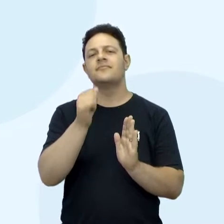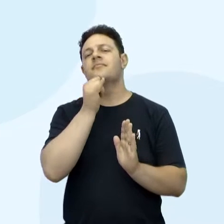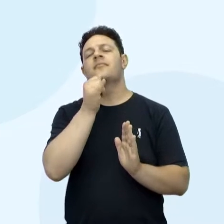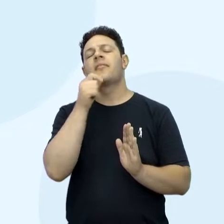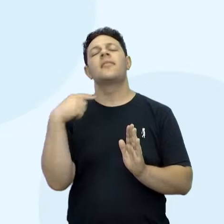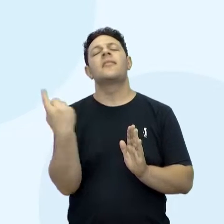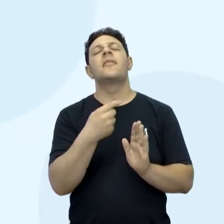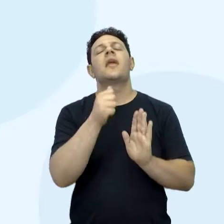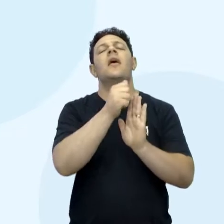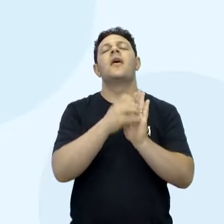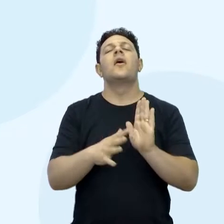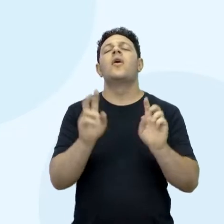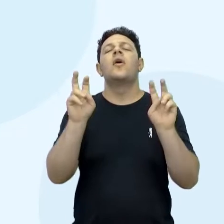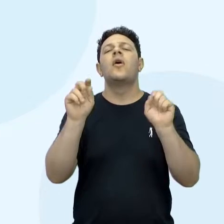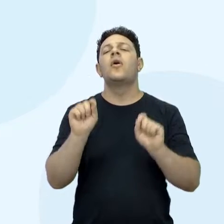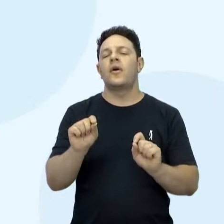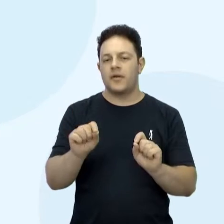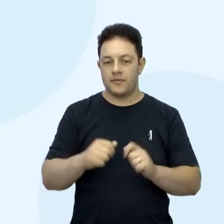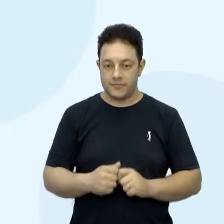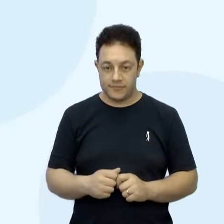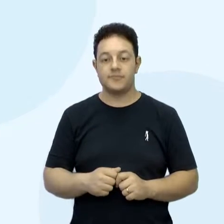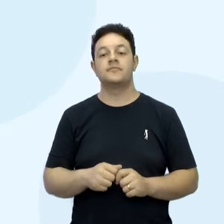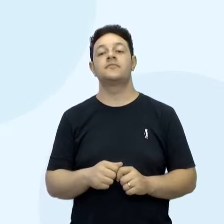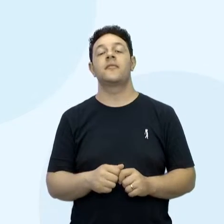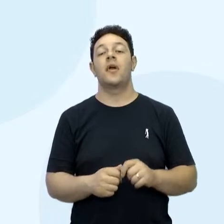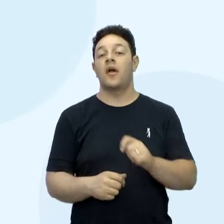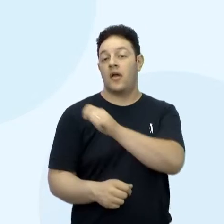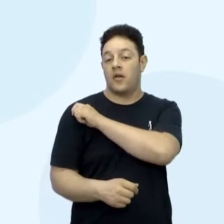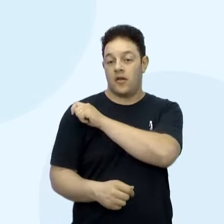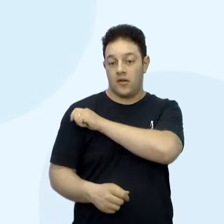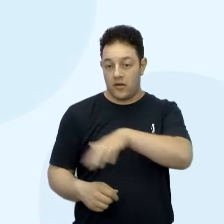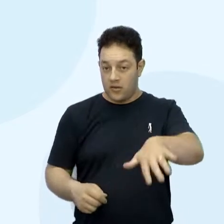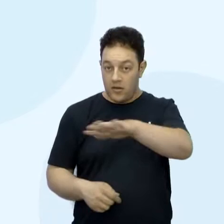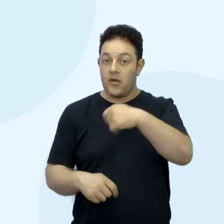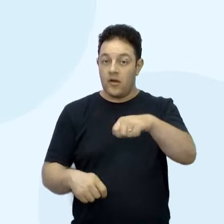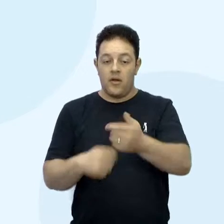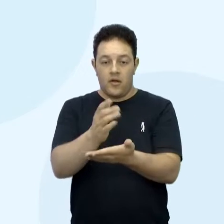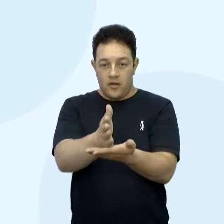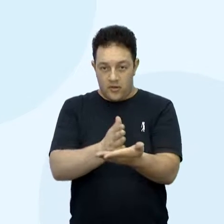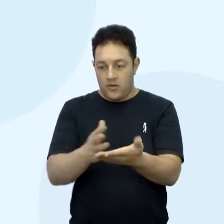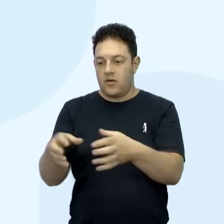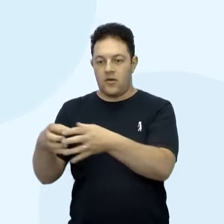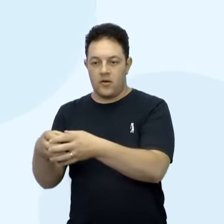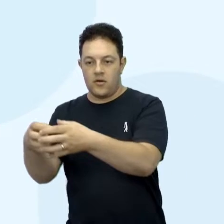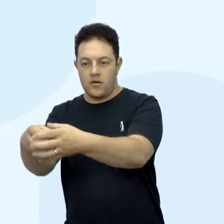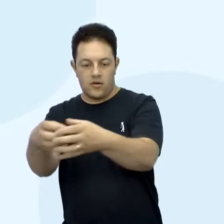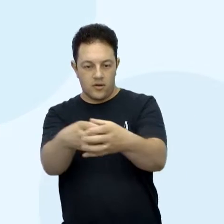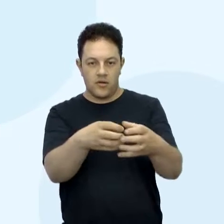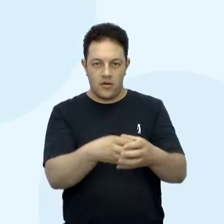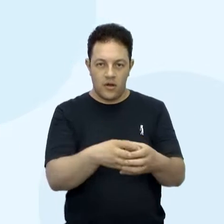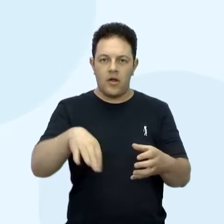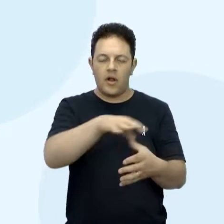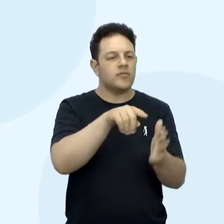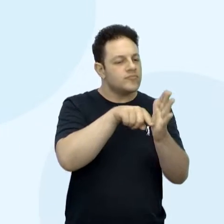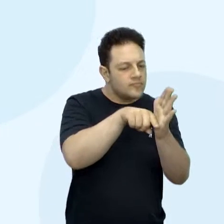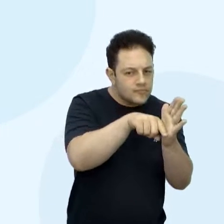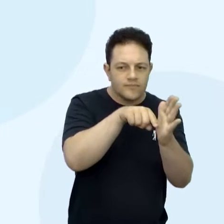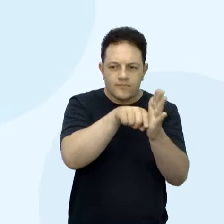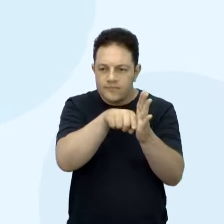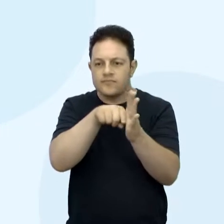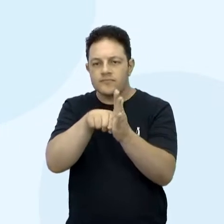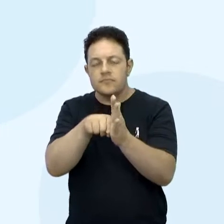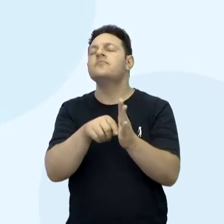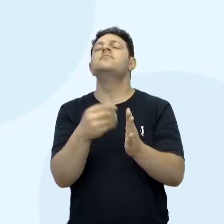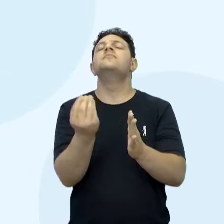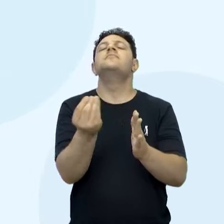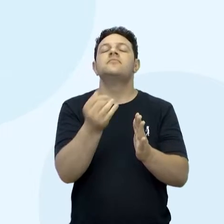consistia a nossa atividade? Vamos lá. Os estudantes devem se dividir em grupos para realizar uma pesquisa. Ela consiste